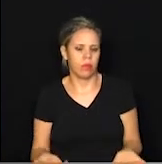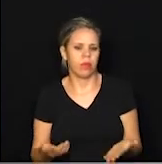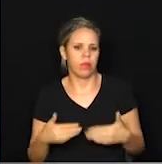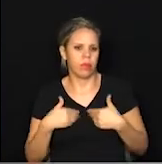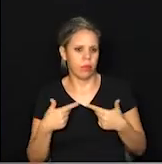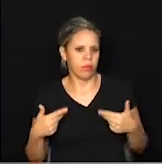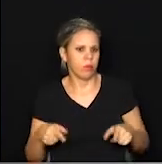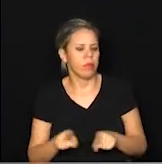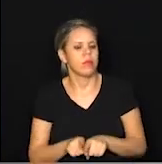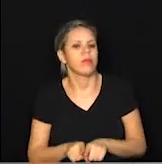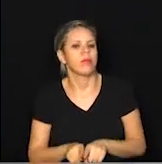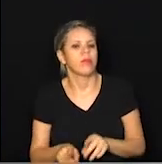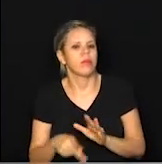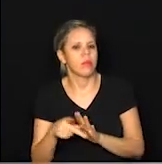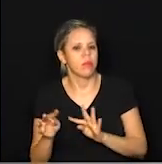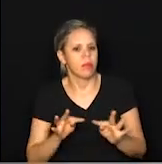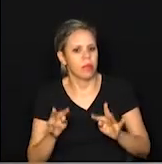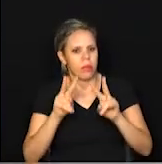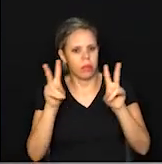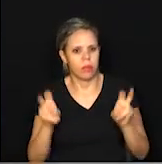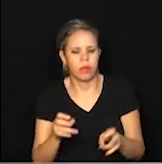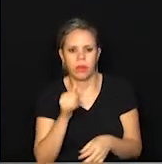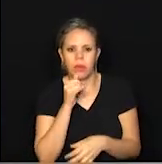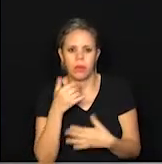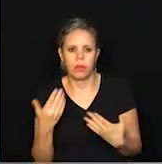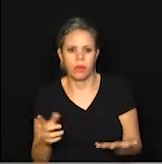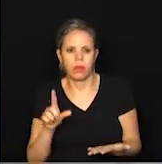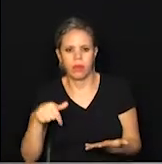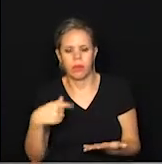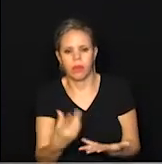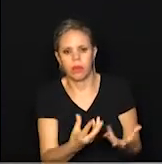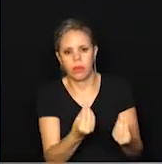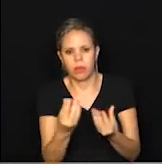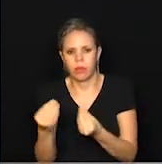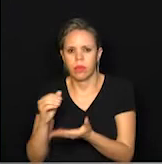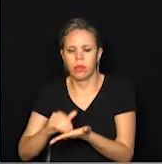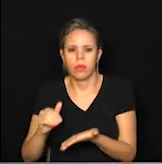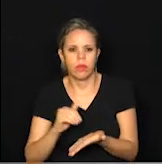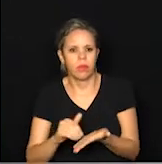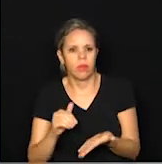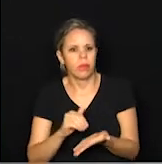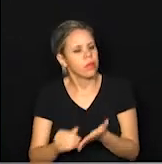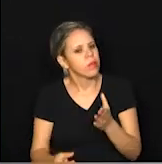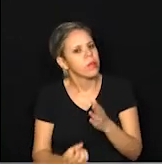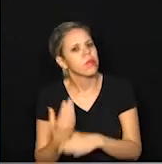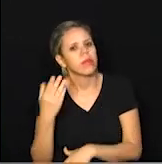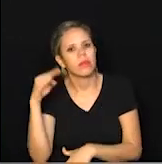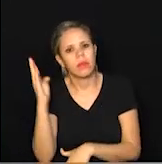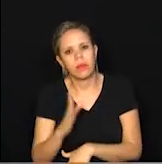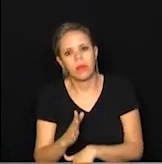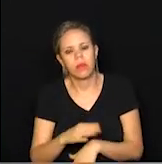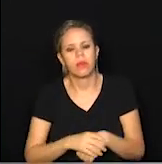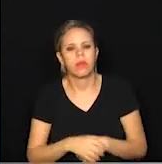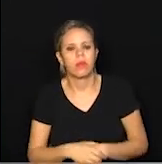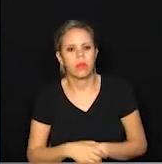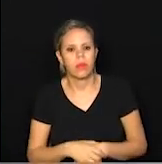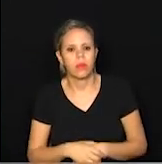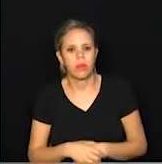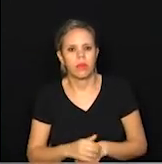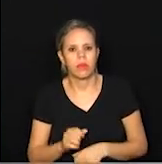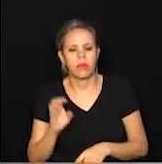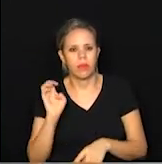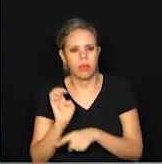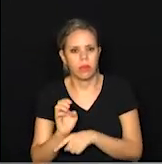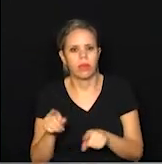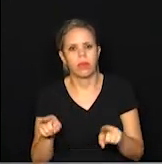Lazer, exclusivo para tratar do tema. Depois disso, muitas secretarias foram sendo criadas pelo Brasil afora, tanto no âmbito estadual